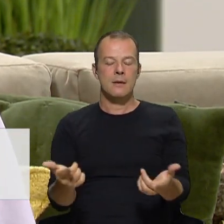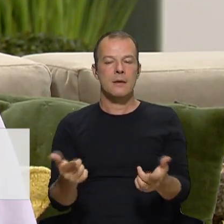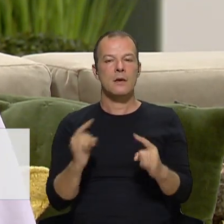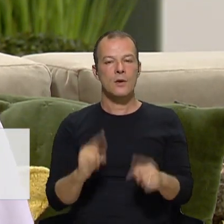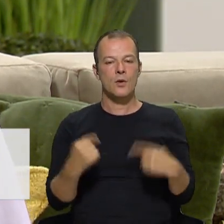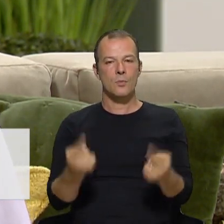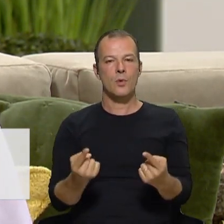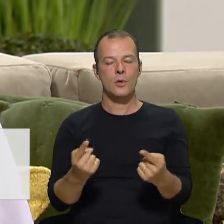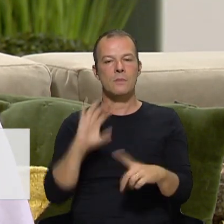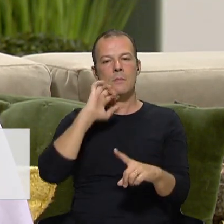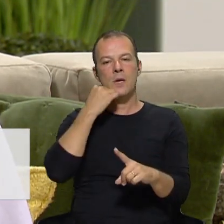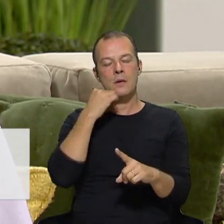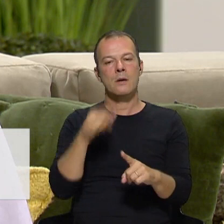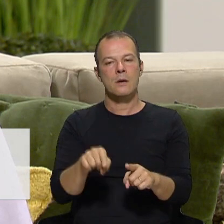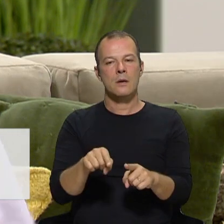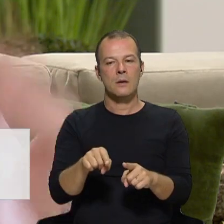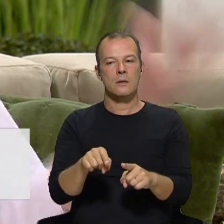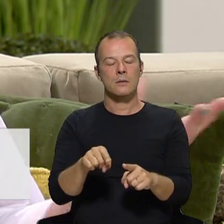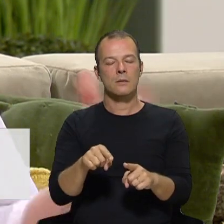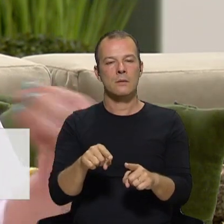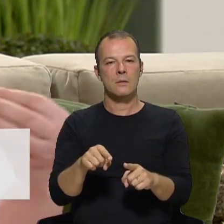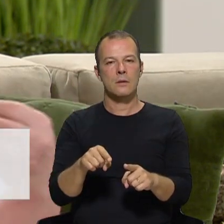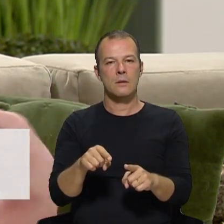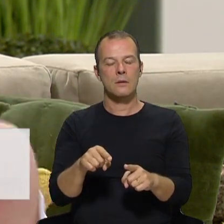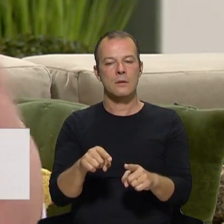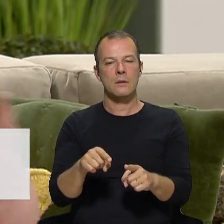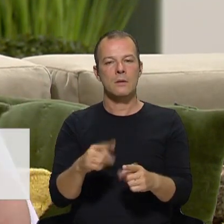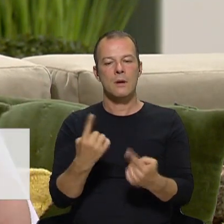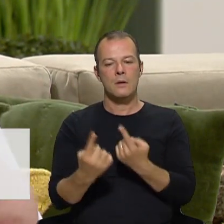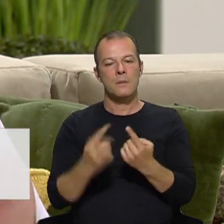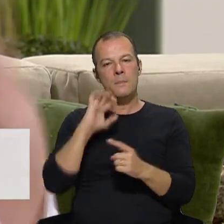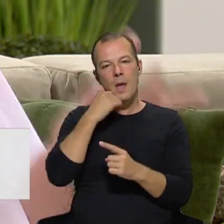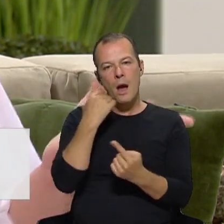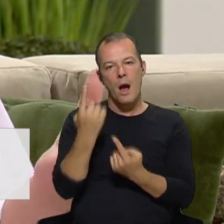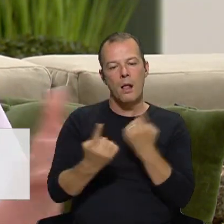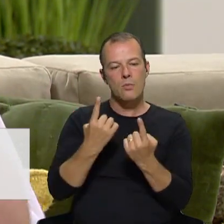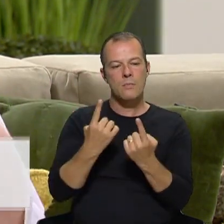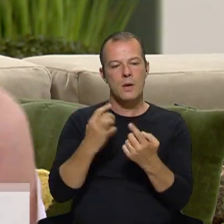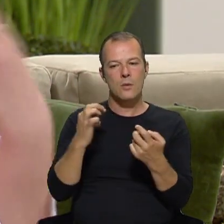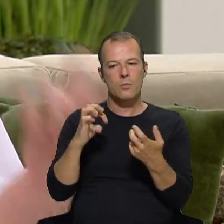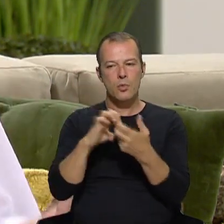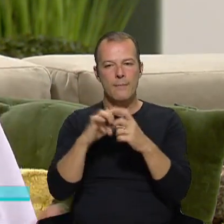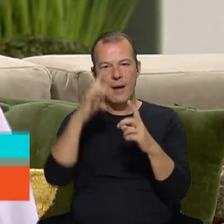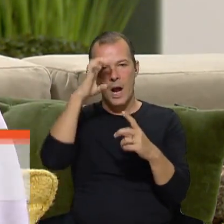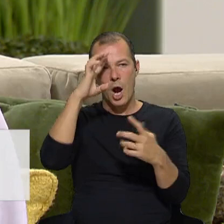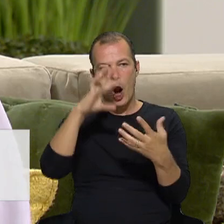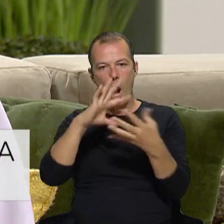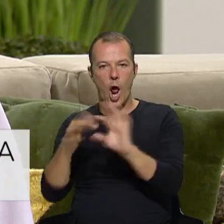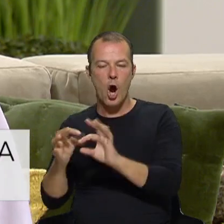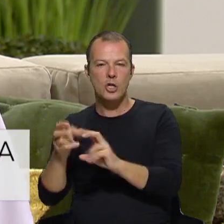acaba por afetar algum nível lógico,